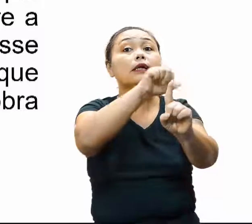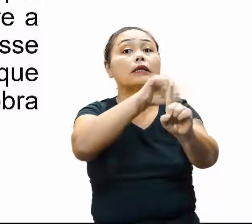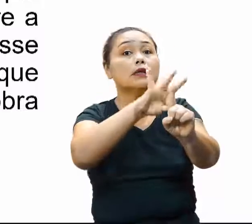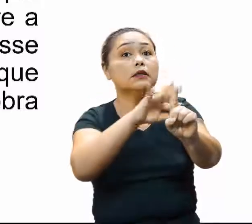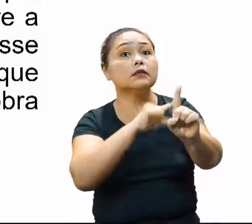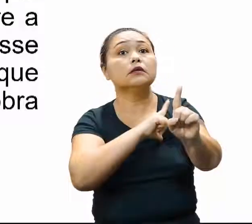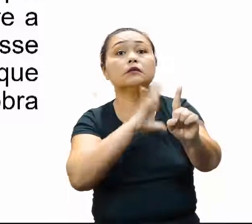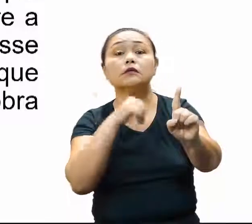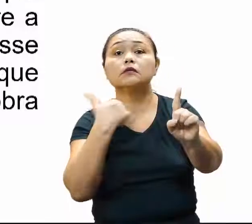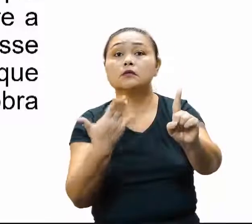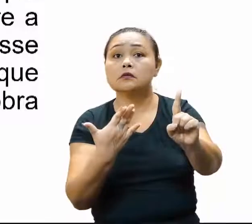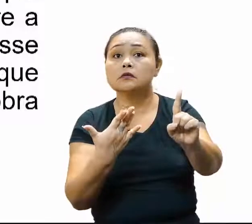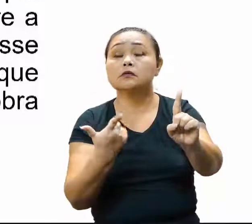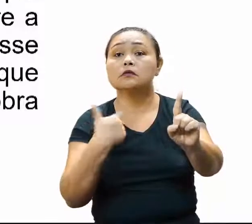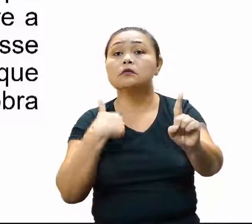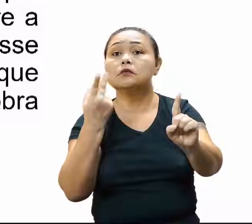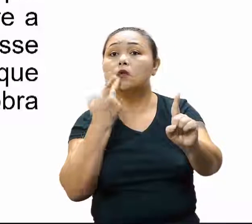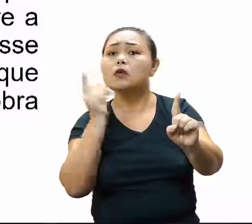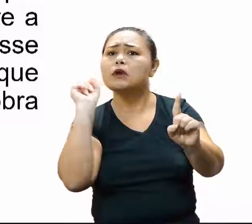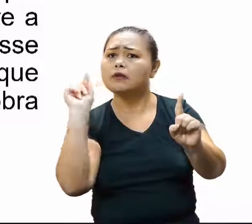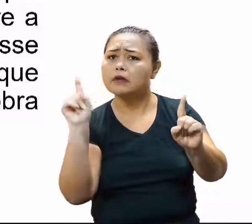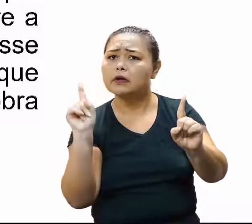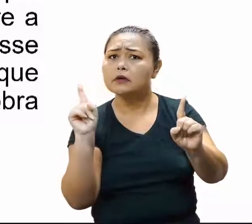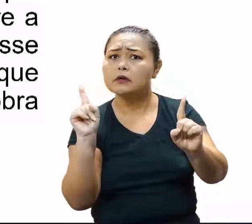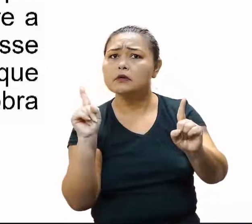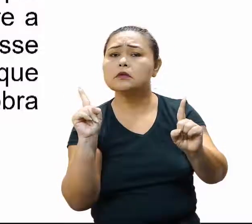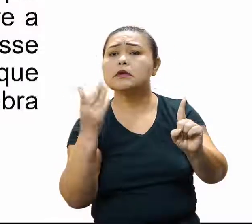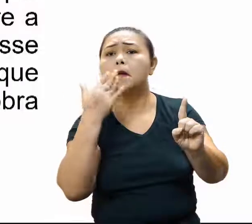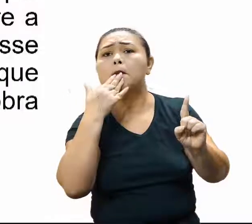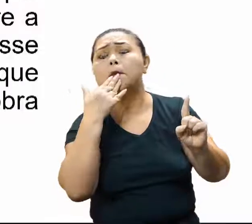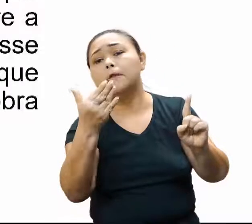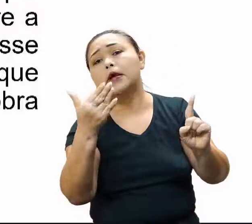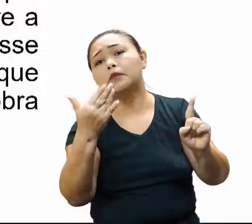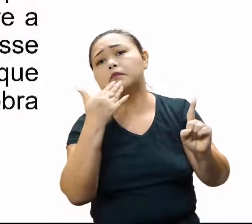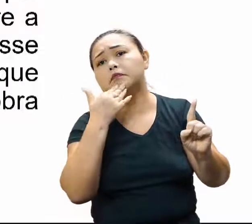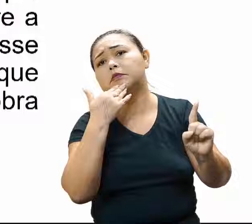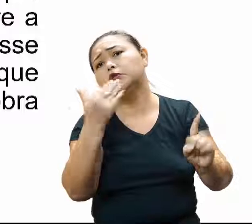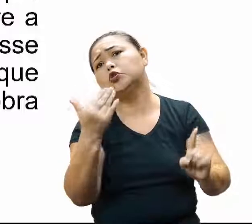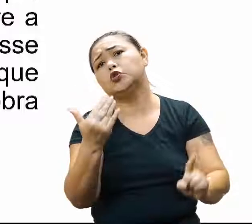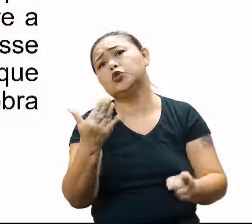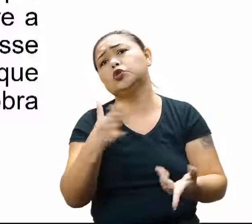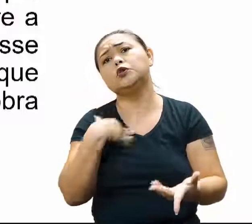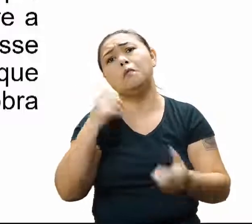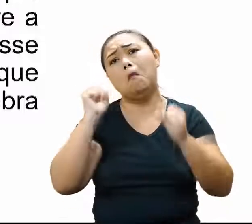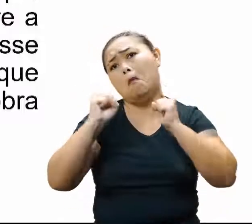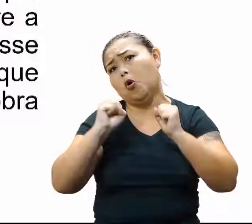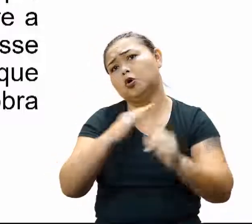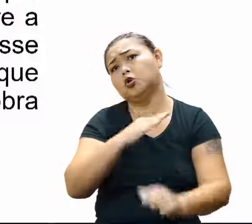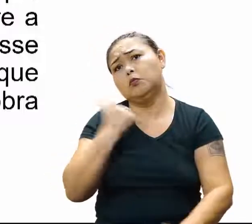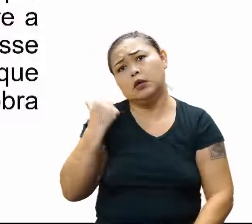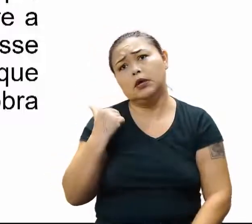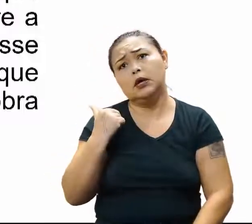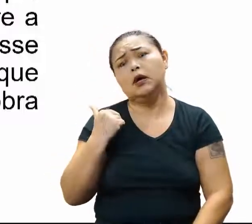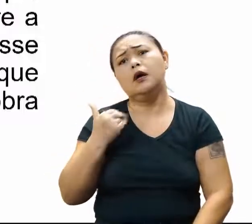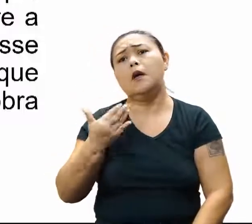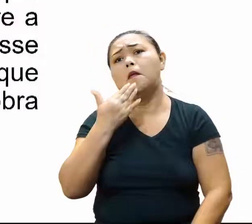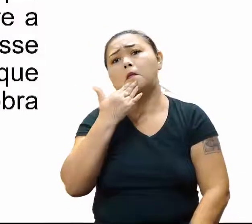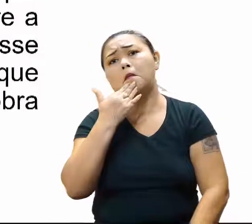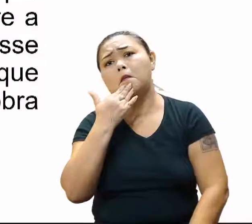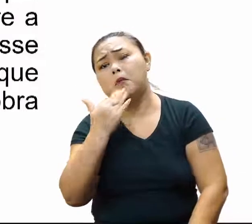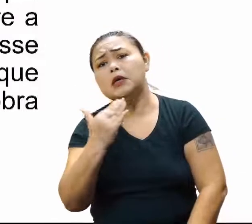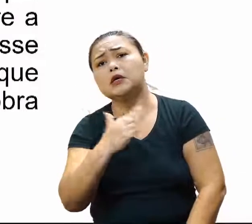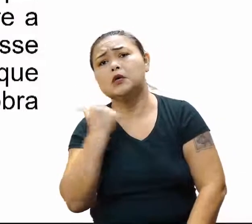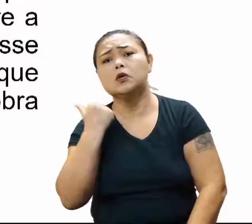o que está falando aí o Barão de Melgaço, vão pedir licença para matar. Licença para matar os